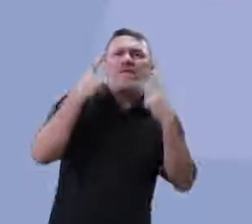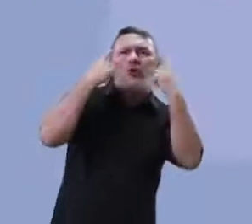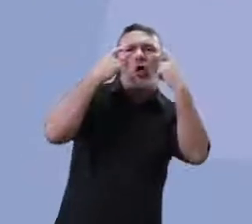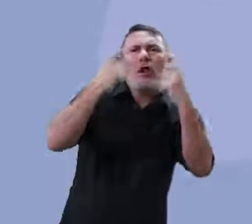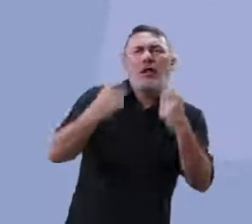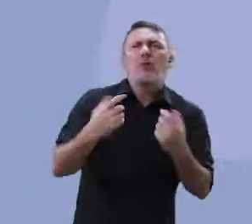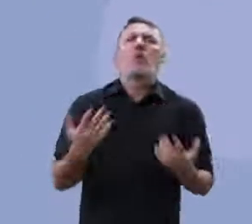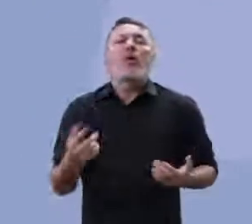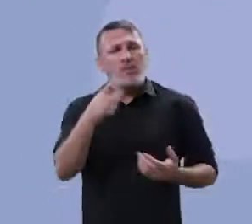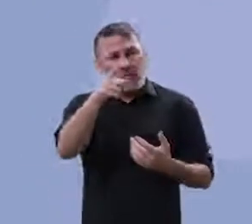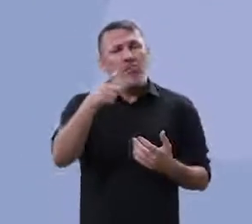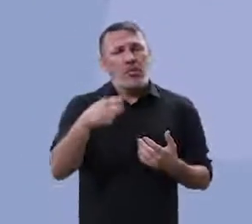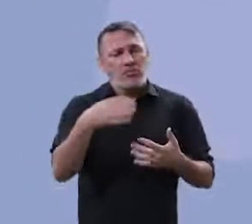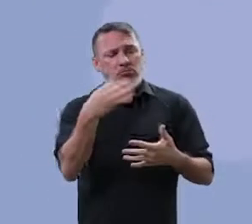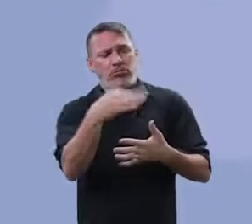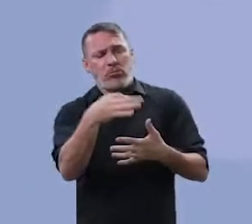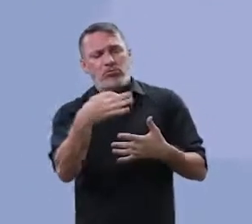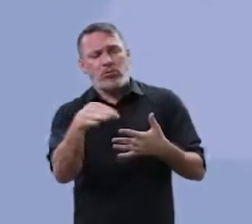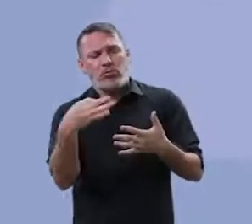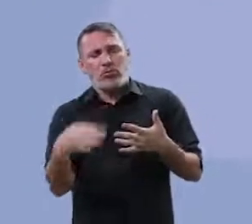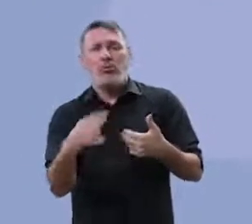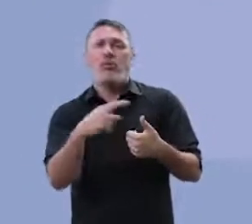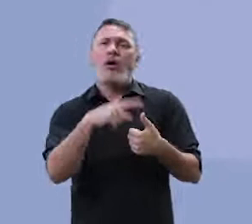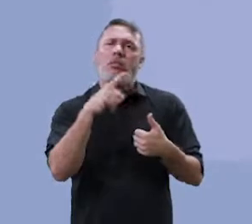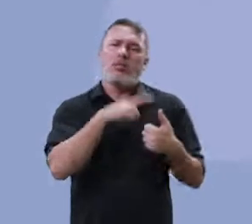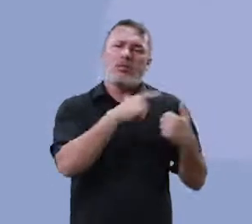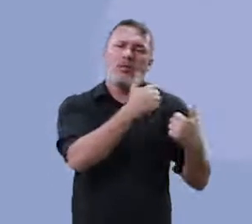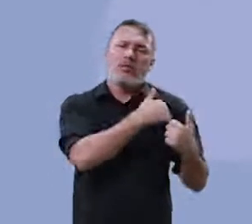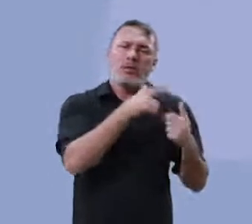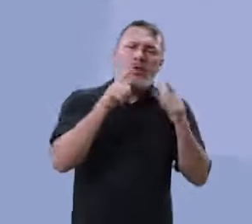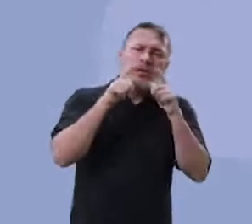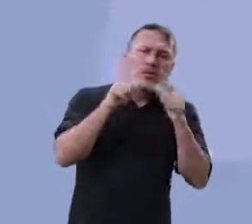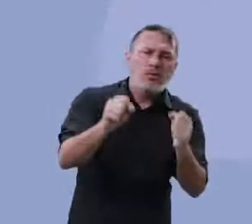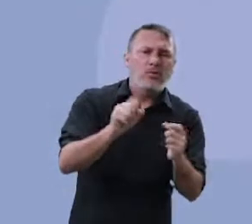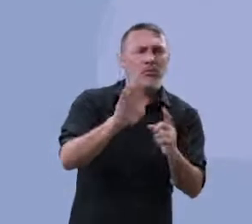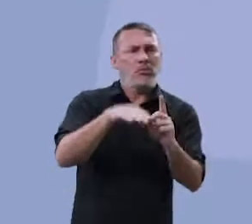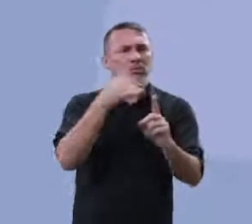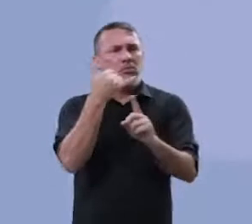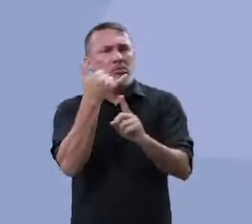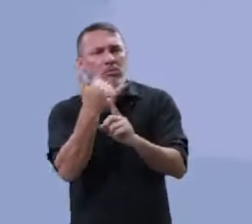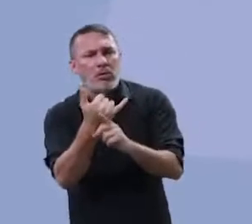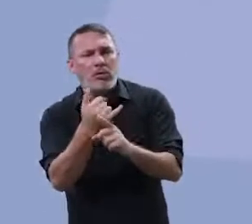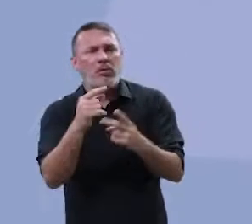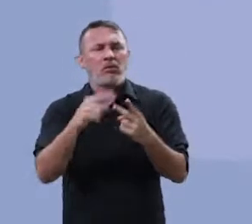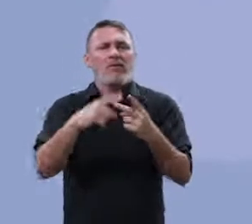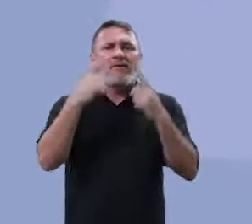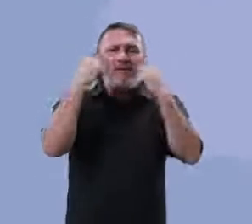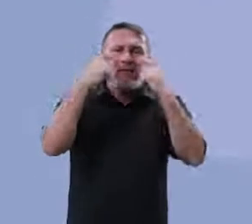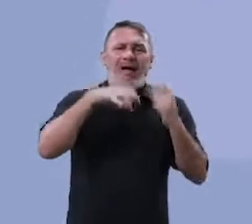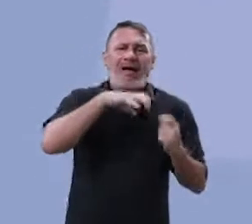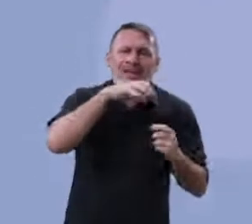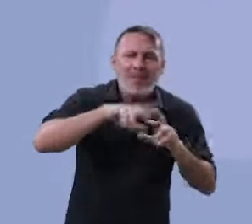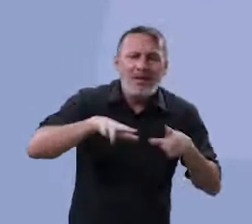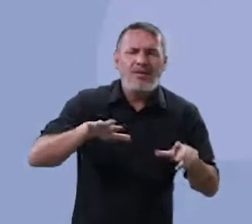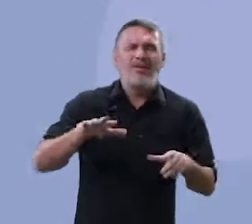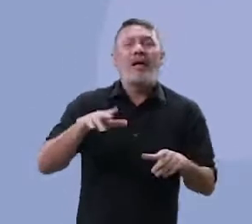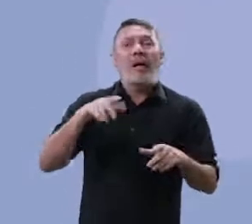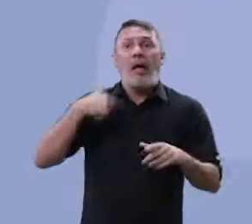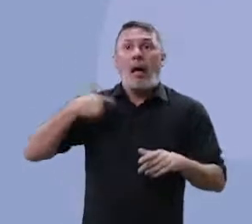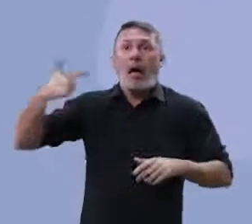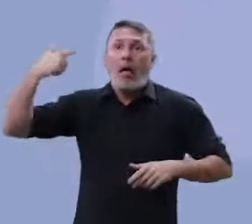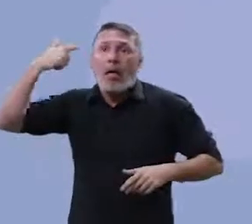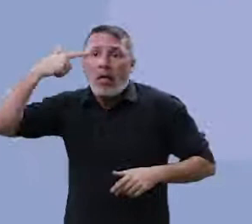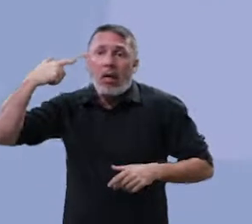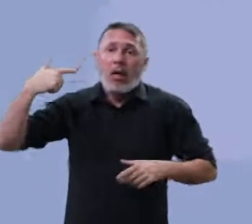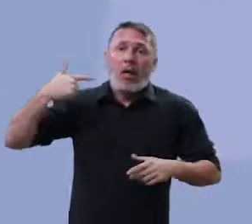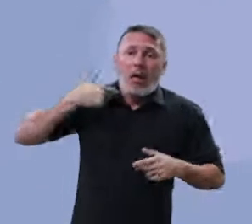cidade? Aí você vai falar, tem preconceito linguístico, tem o bullying, tem violência contra os animais. Vocês perceberam que eu nem trabalhei o assalto? Porque todo mundo sabe